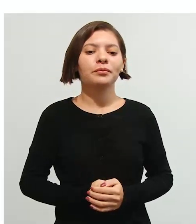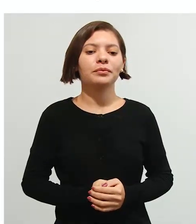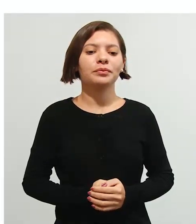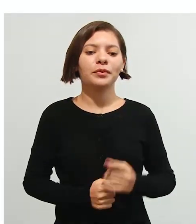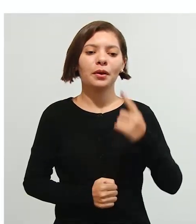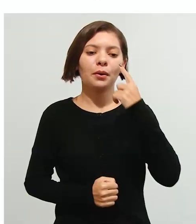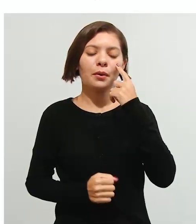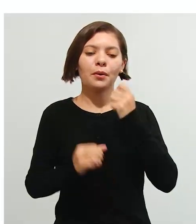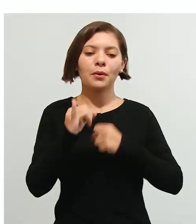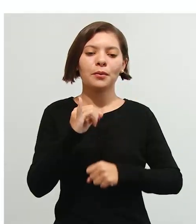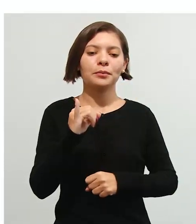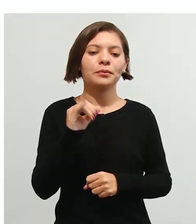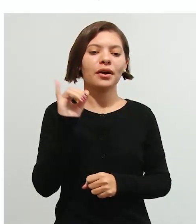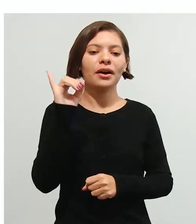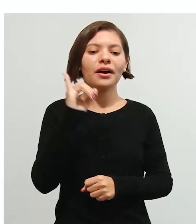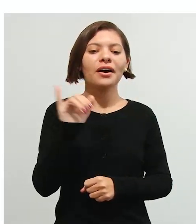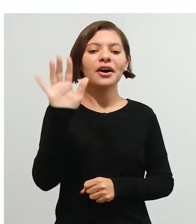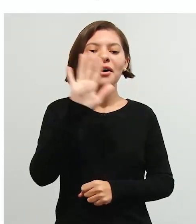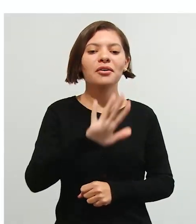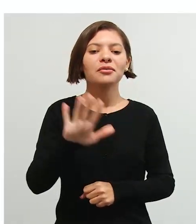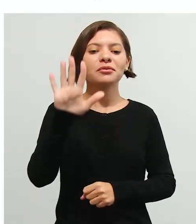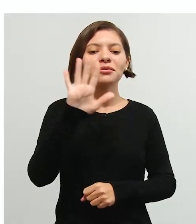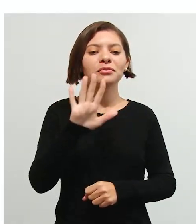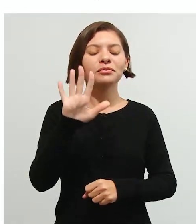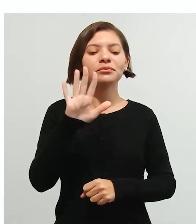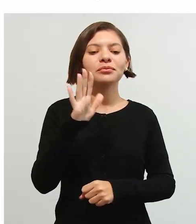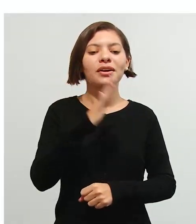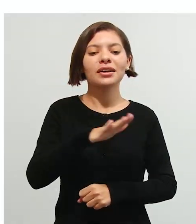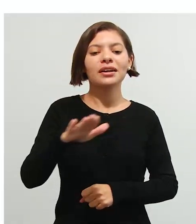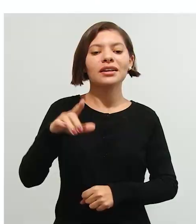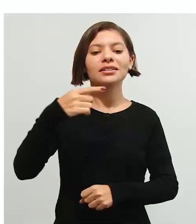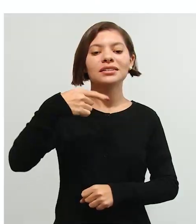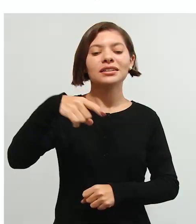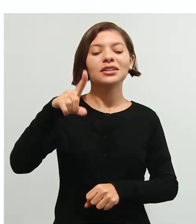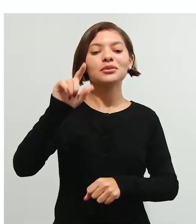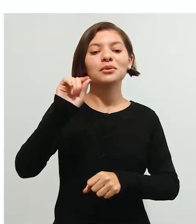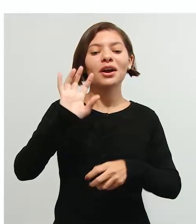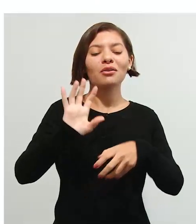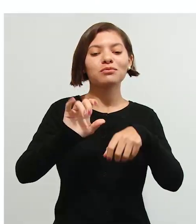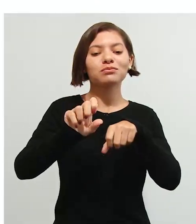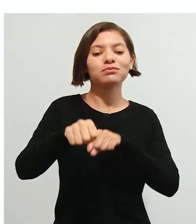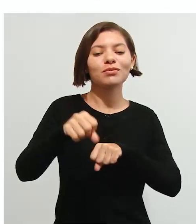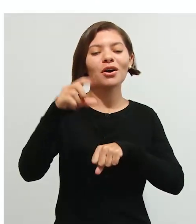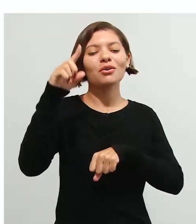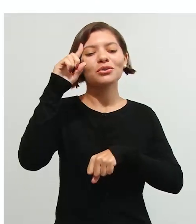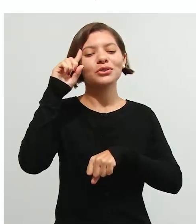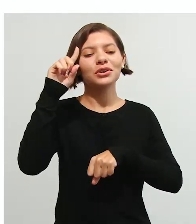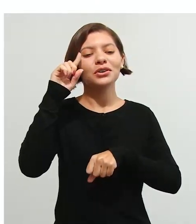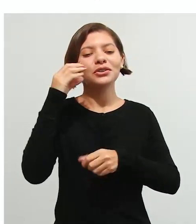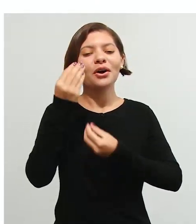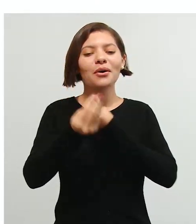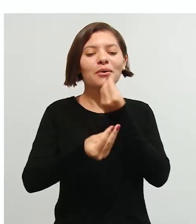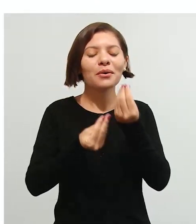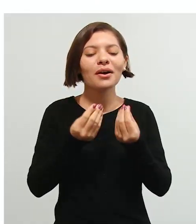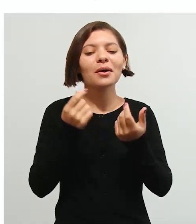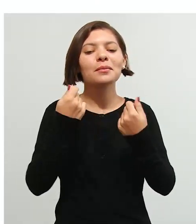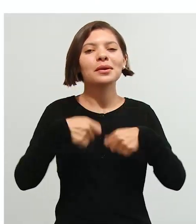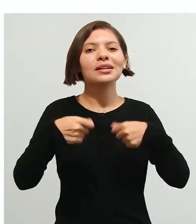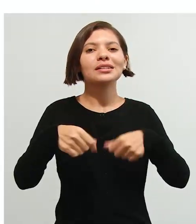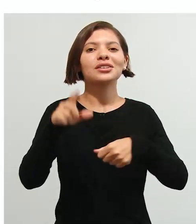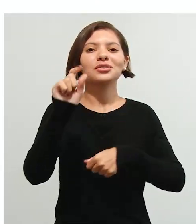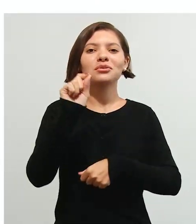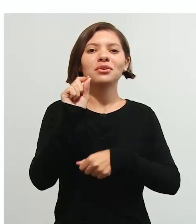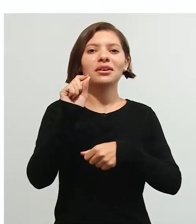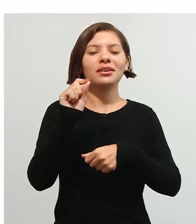foto de crianças ribeirinhas indo para a sua formatura e aí mostrando todo o dia a dia ali, como é que elas